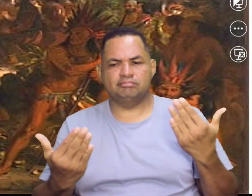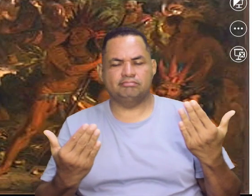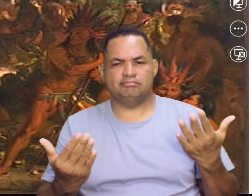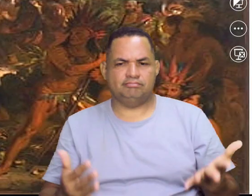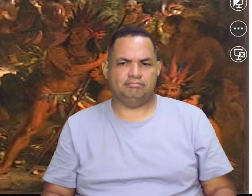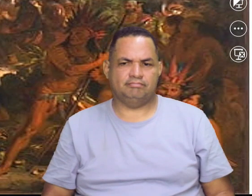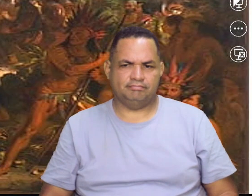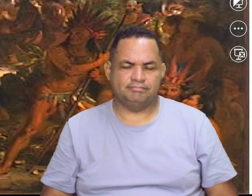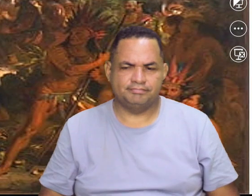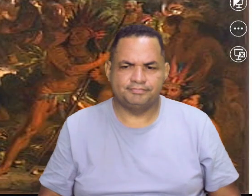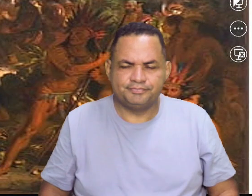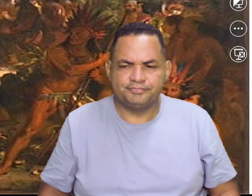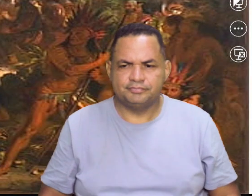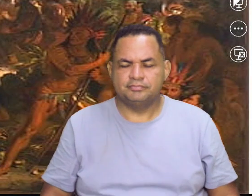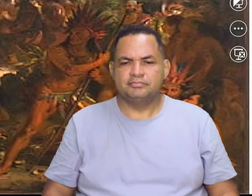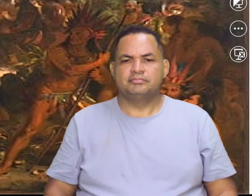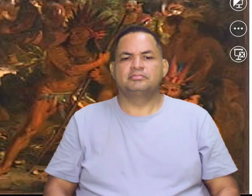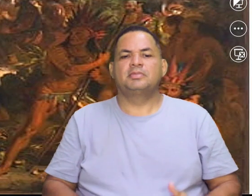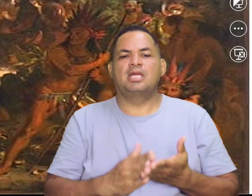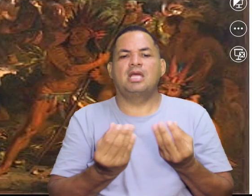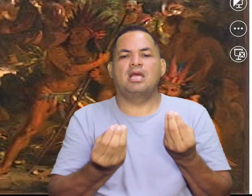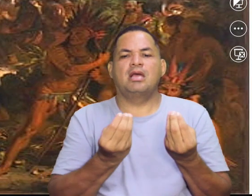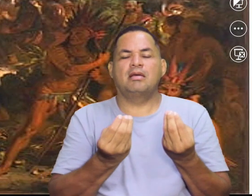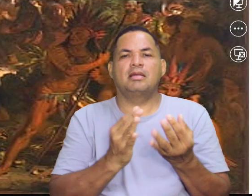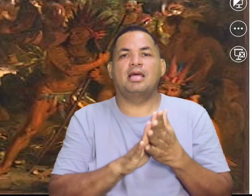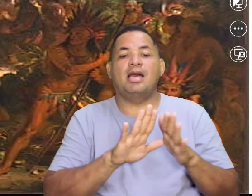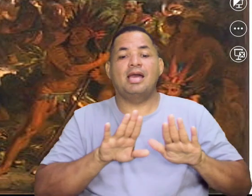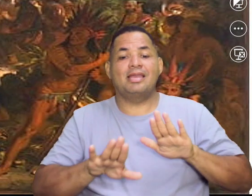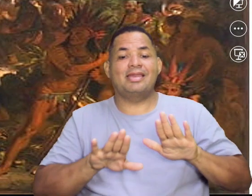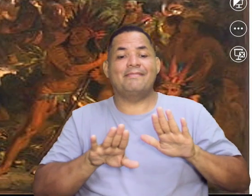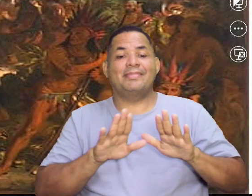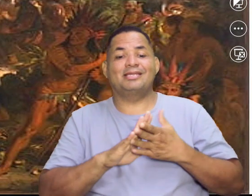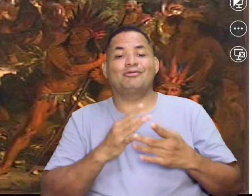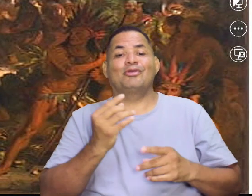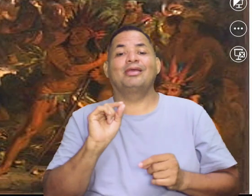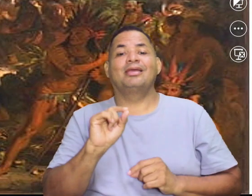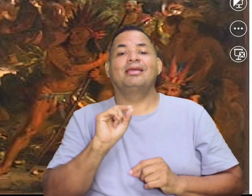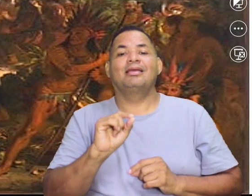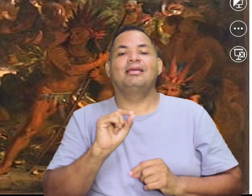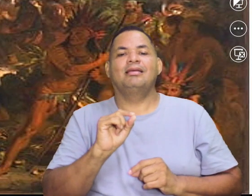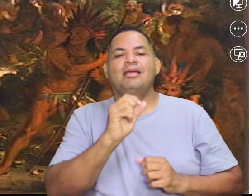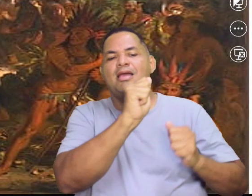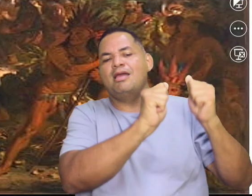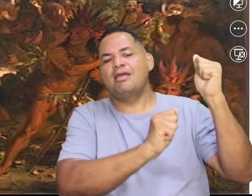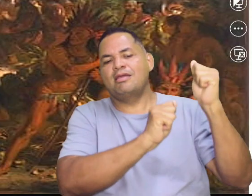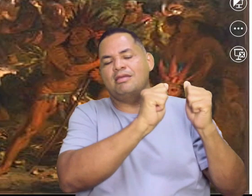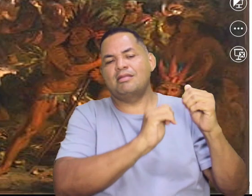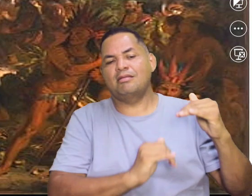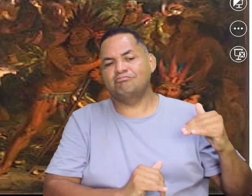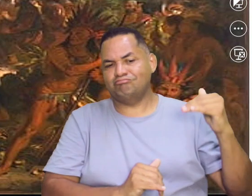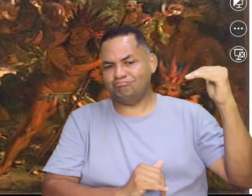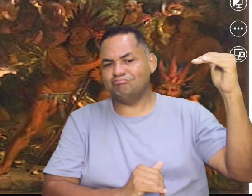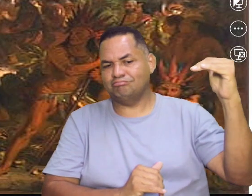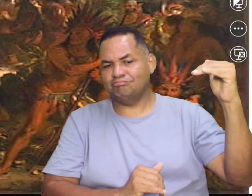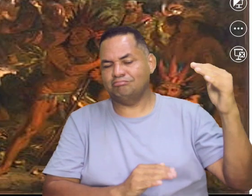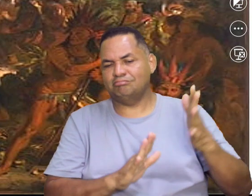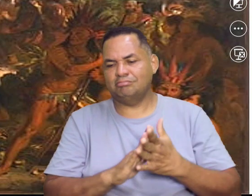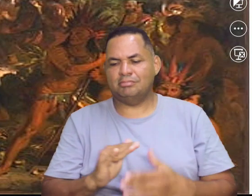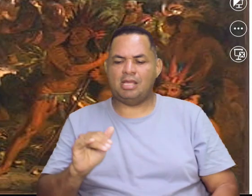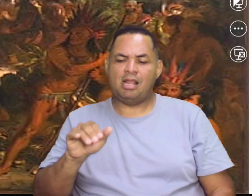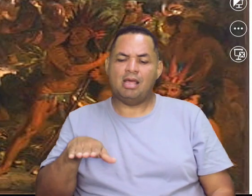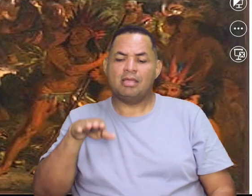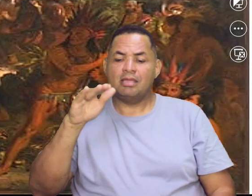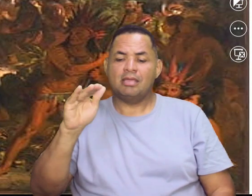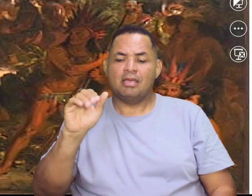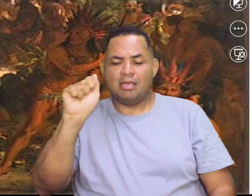menos evoluída que a outra? Vai ser o nível de indústria que ela tem. Então, o continente africano